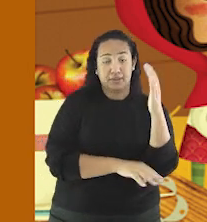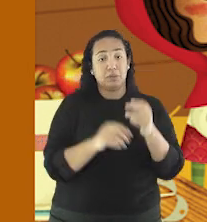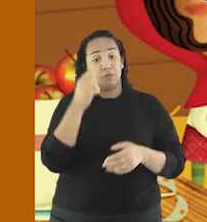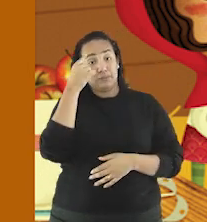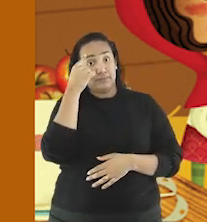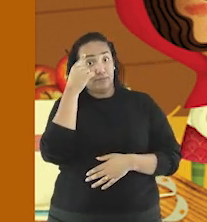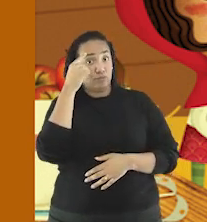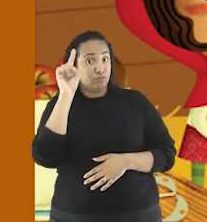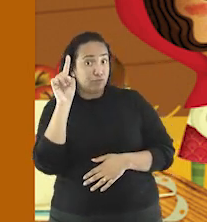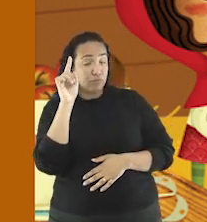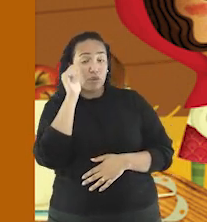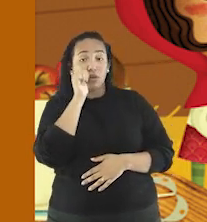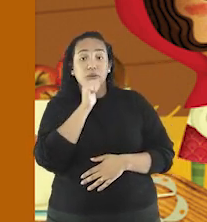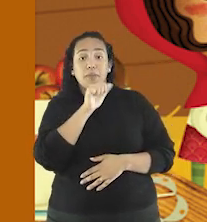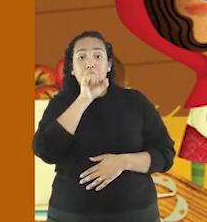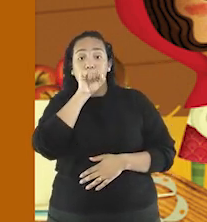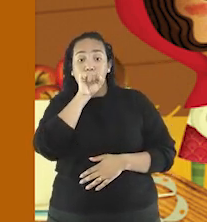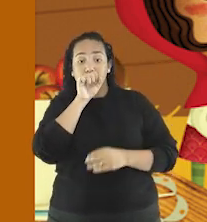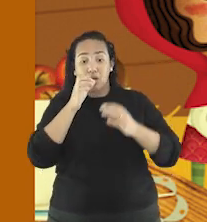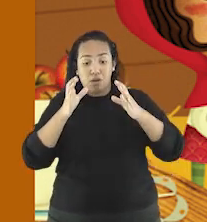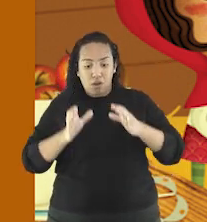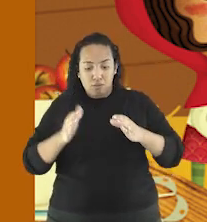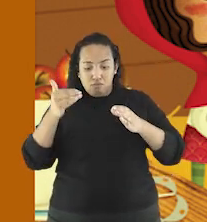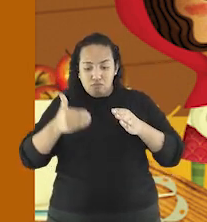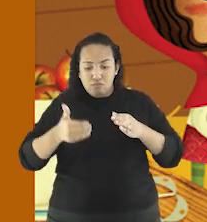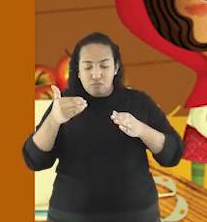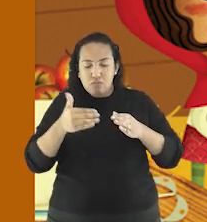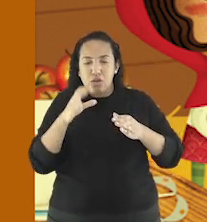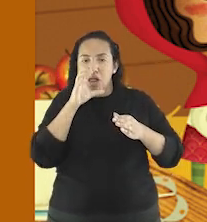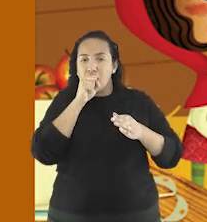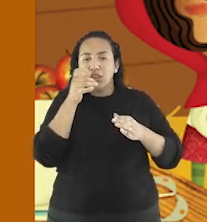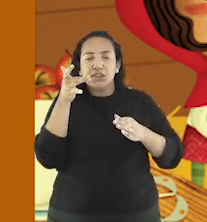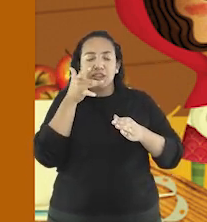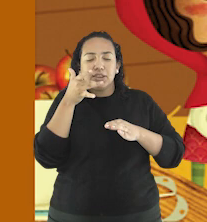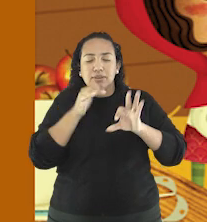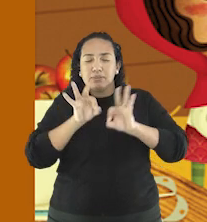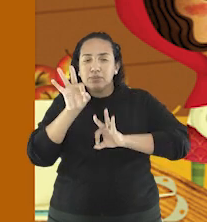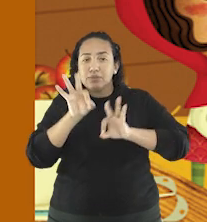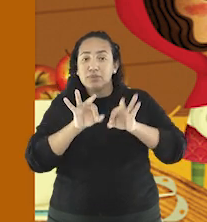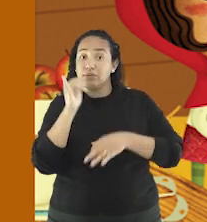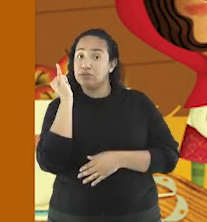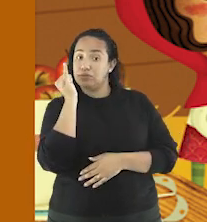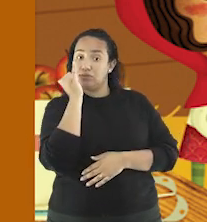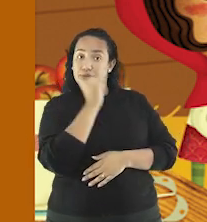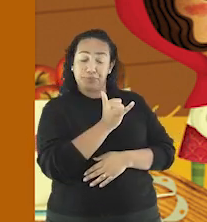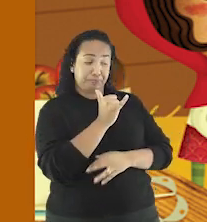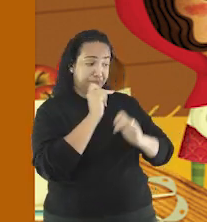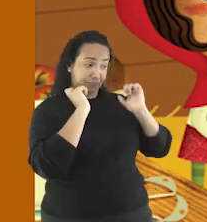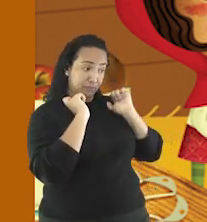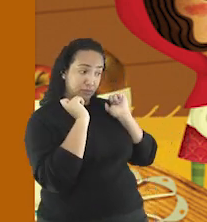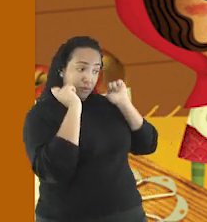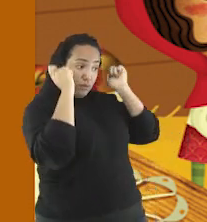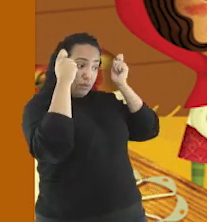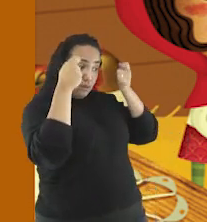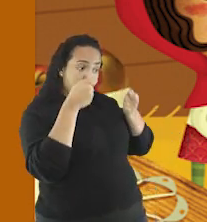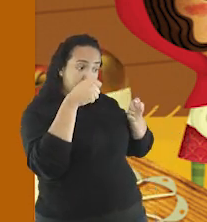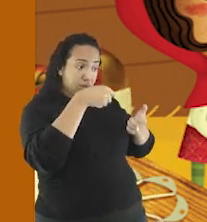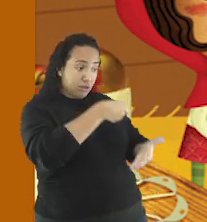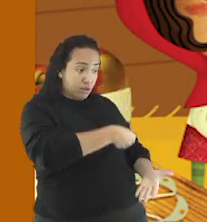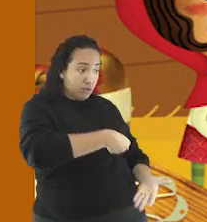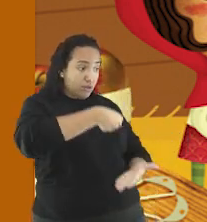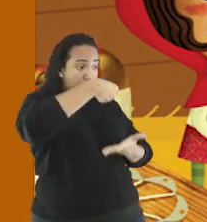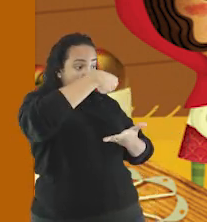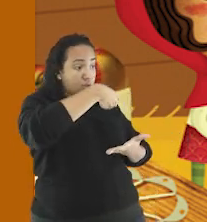dia, sua mãe preparou um bolo de laranja bem gostoso e disse-lhe: Chapeuzinho, leve